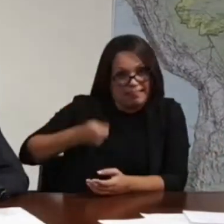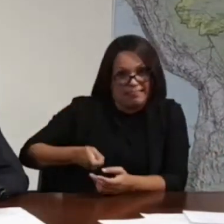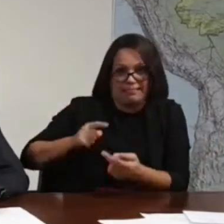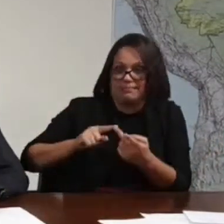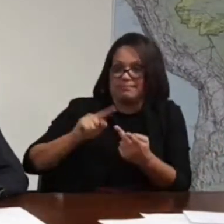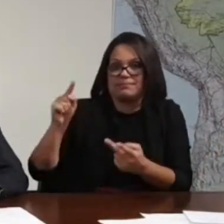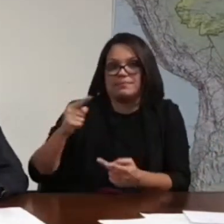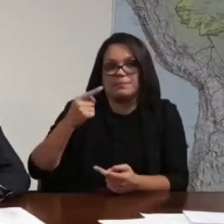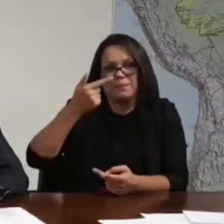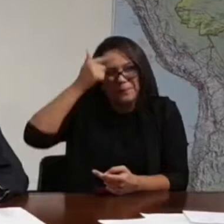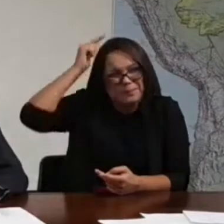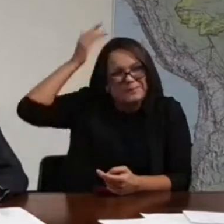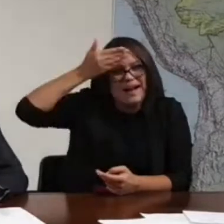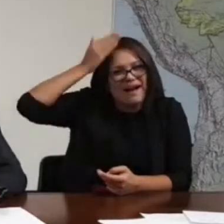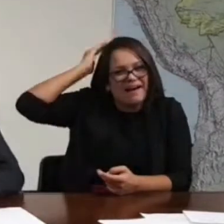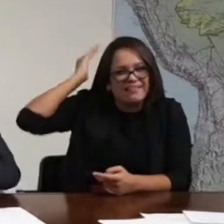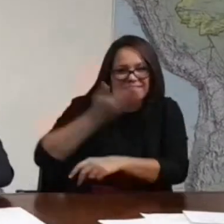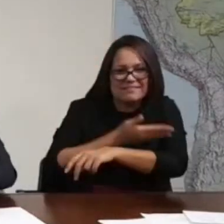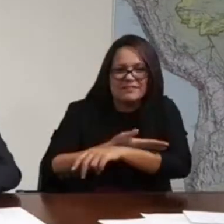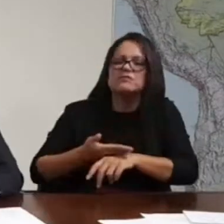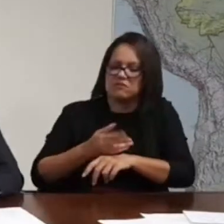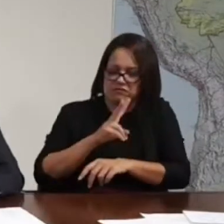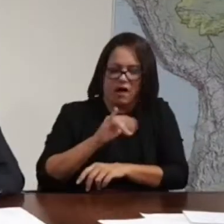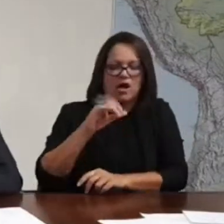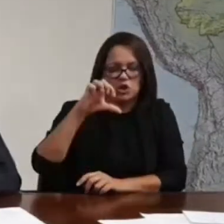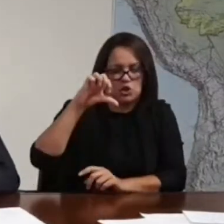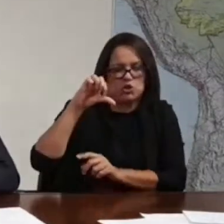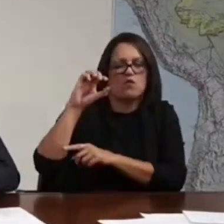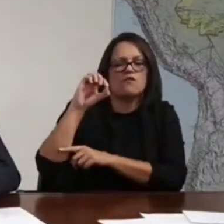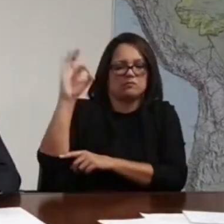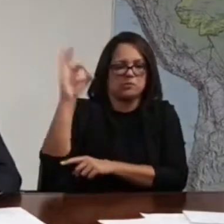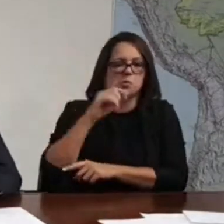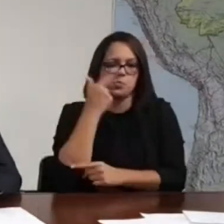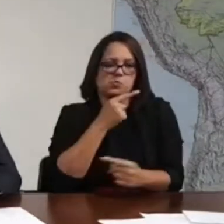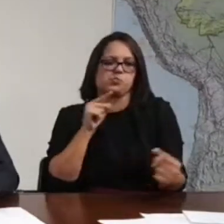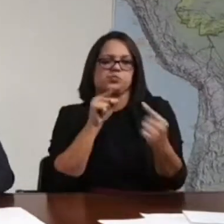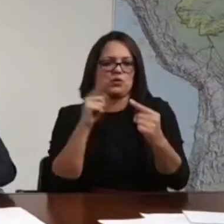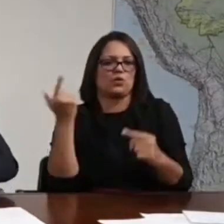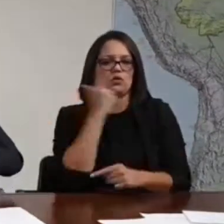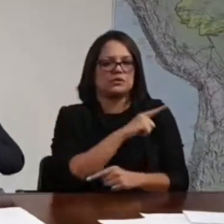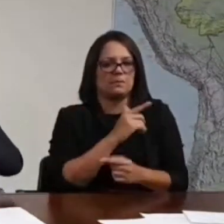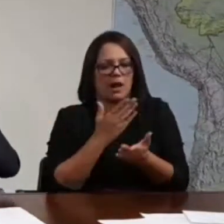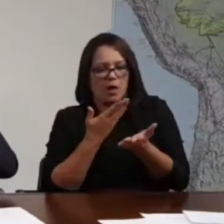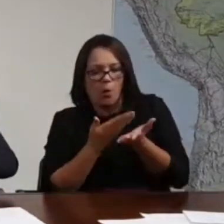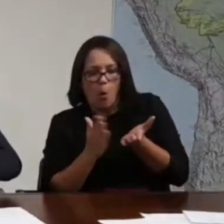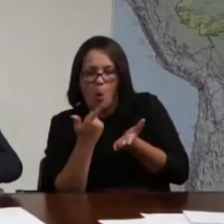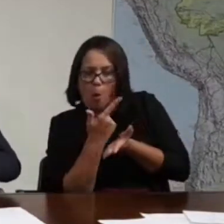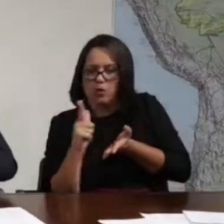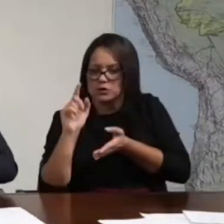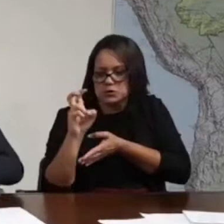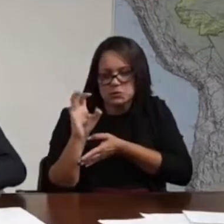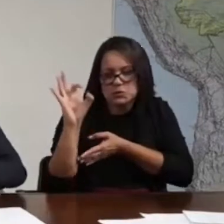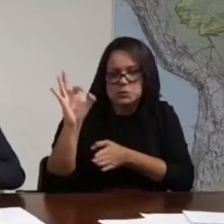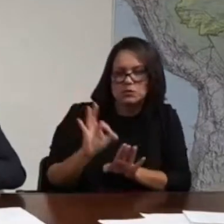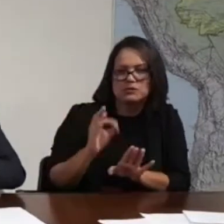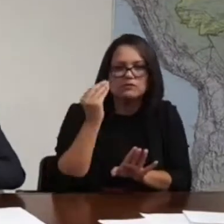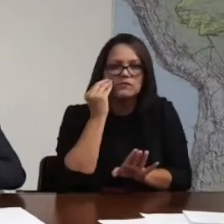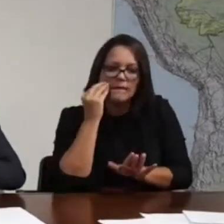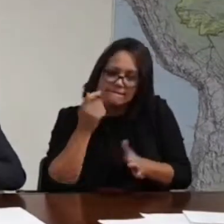% da meta vai ser atingida. O 5% restante, parcialmente atingida, estamos lutando para ver se a